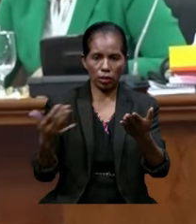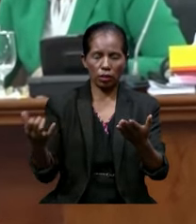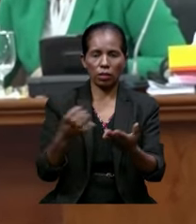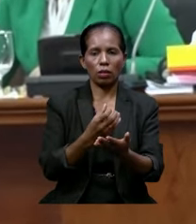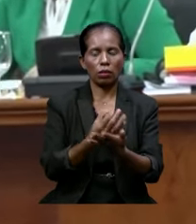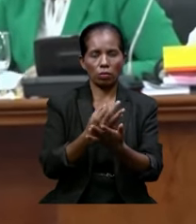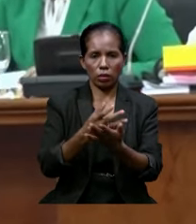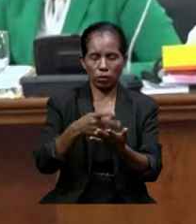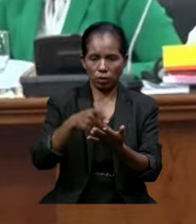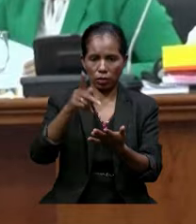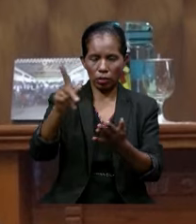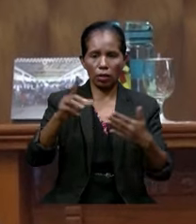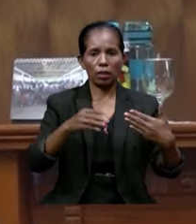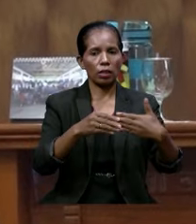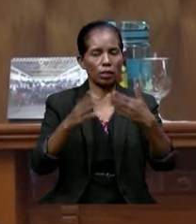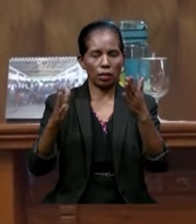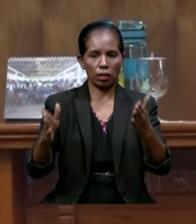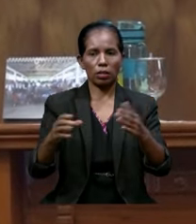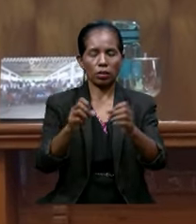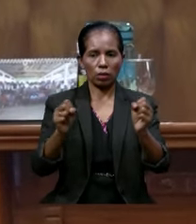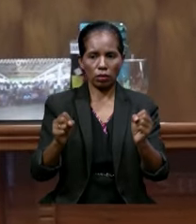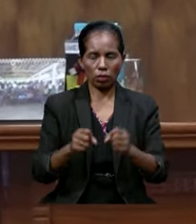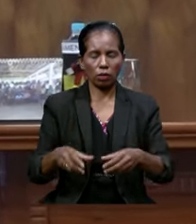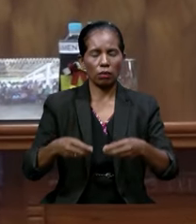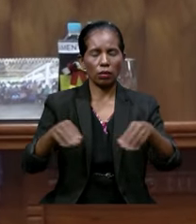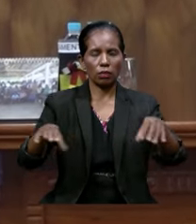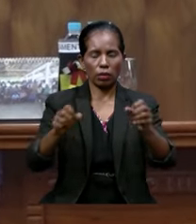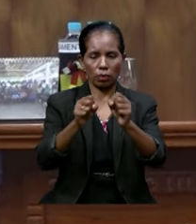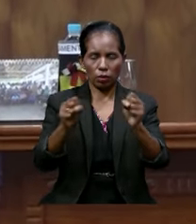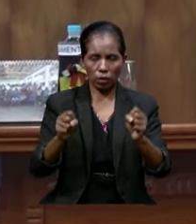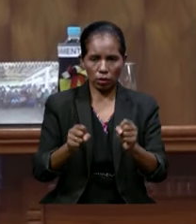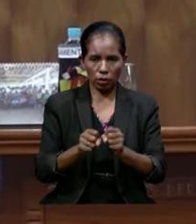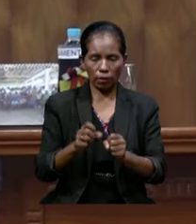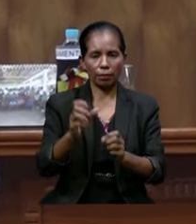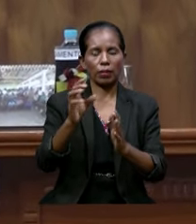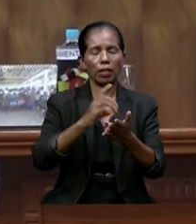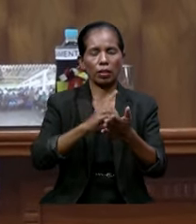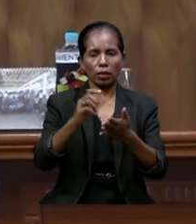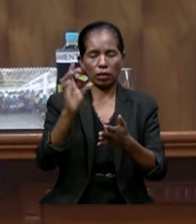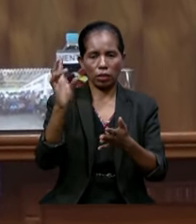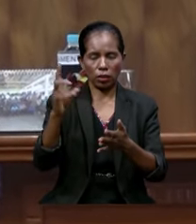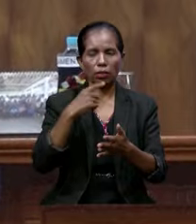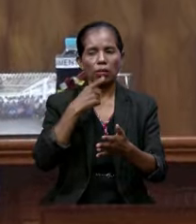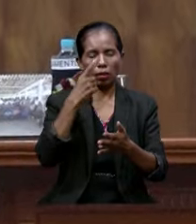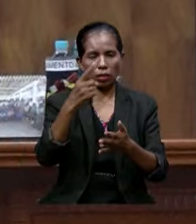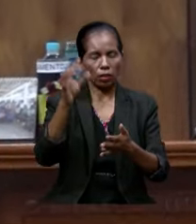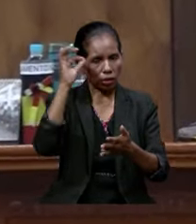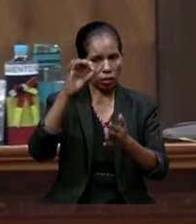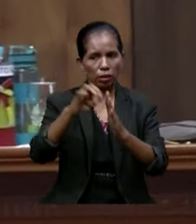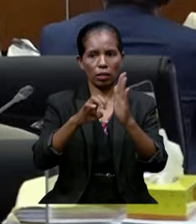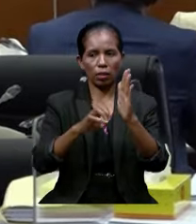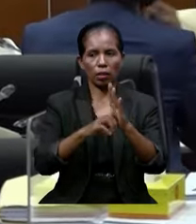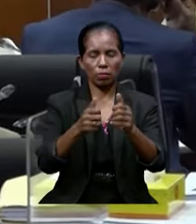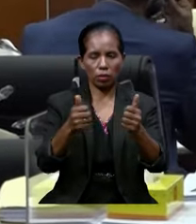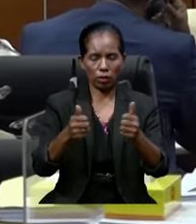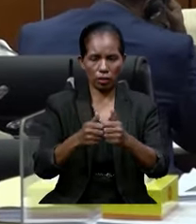incentivo financeiro liderança comunitária, cria serviço administração Suco e artigo rito do artigo Sanulo Hateten, Secretaria Administração